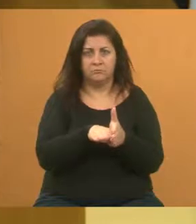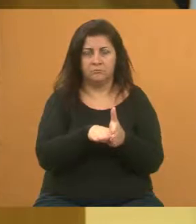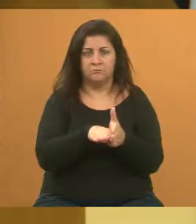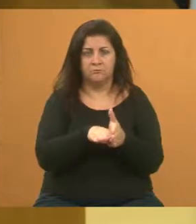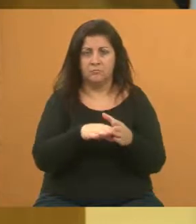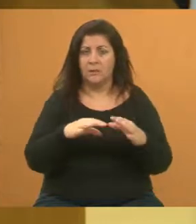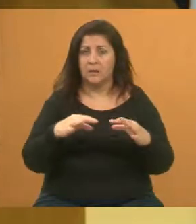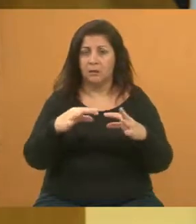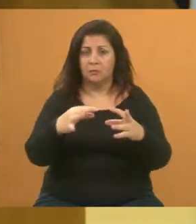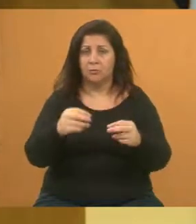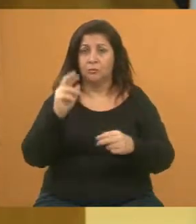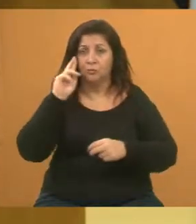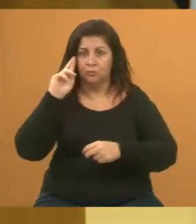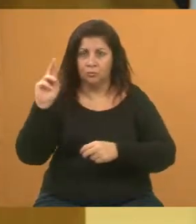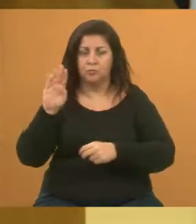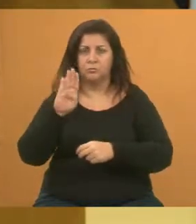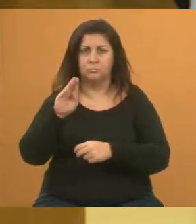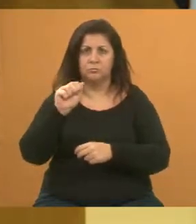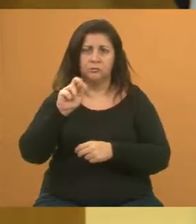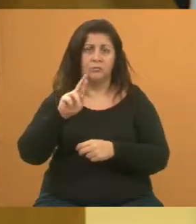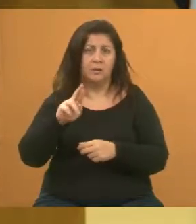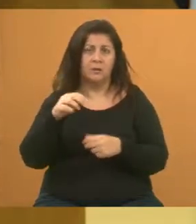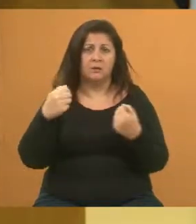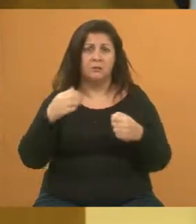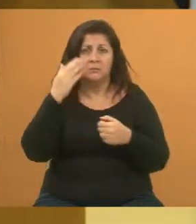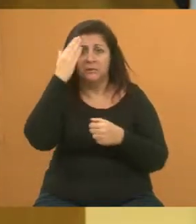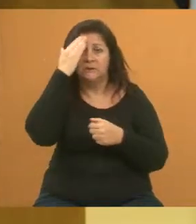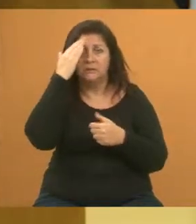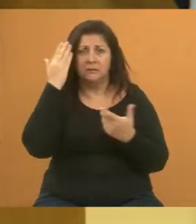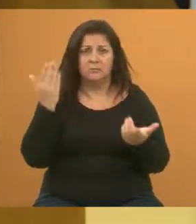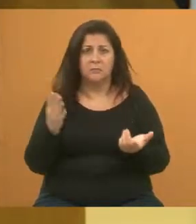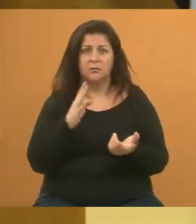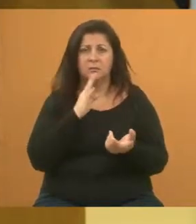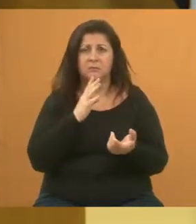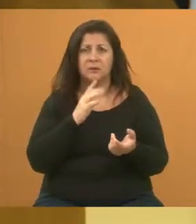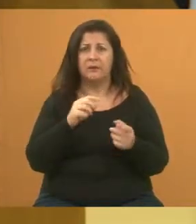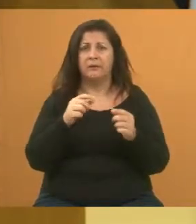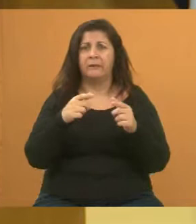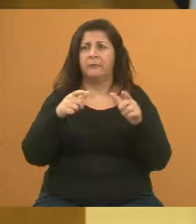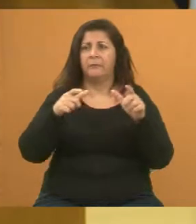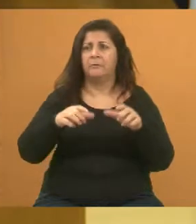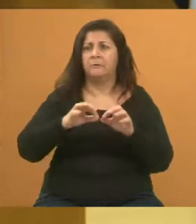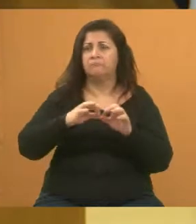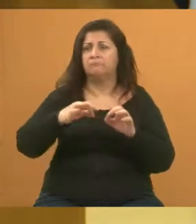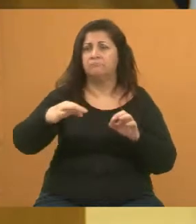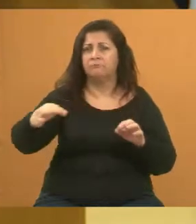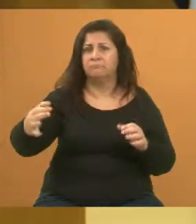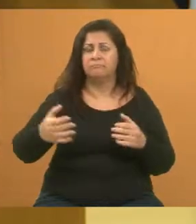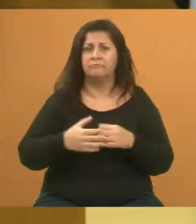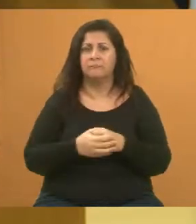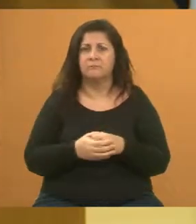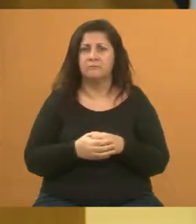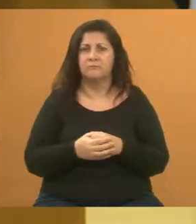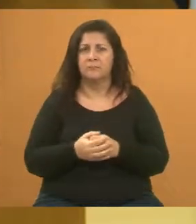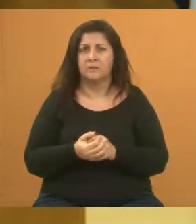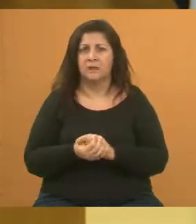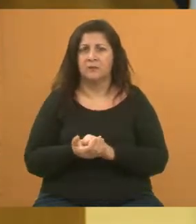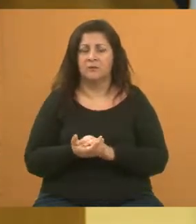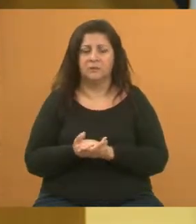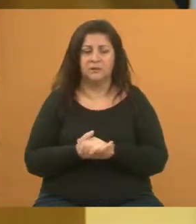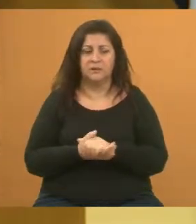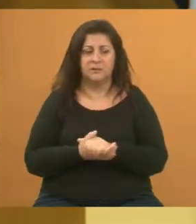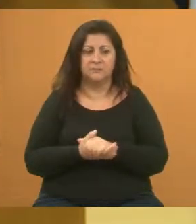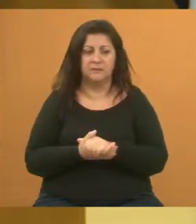aos comerciantes, né? Ele precisa chegar naquele comércio que está lá do outro lado da cidade, por exemplo, aquele bairro bem distante. E